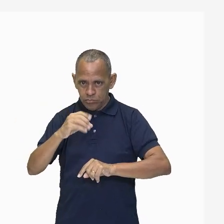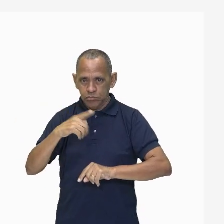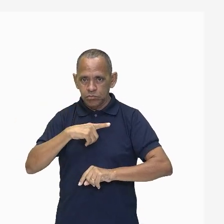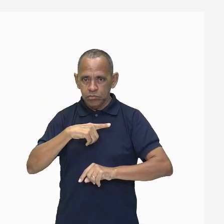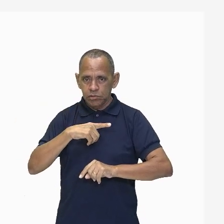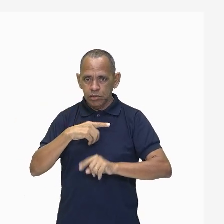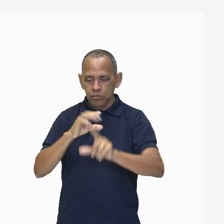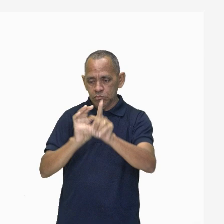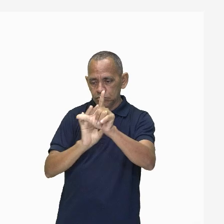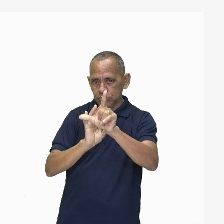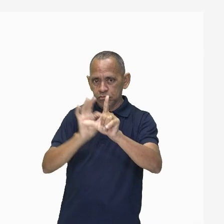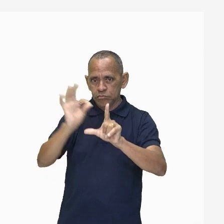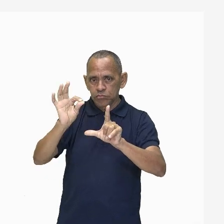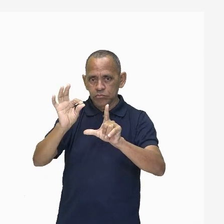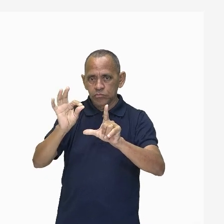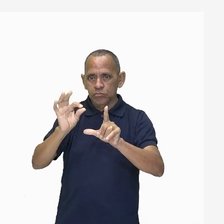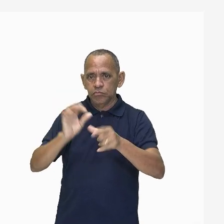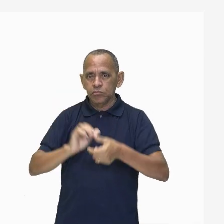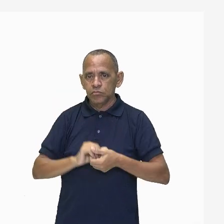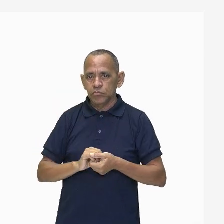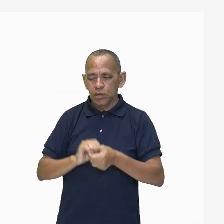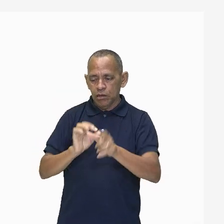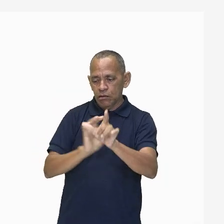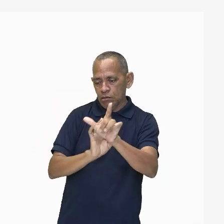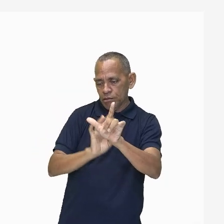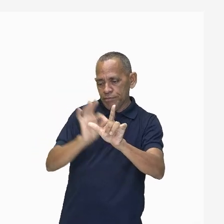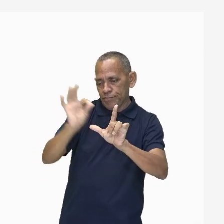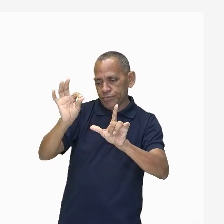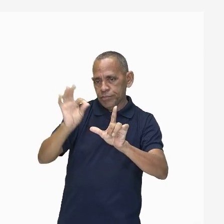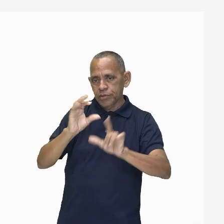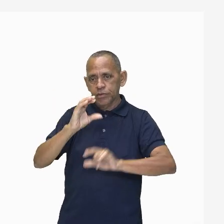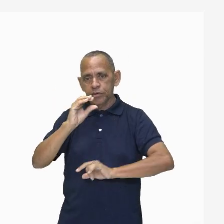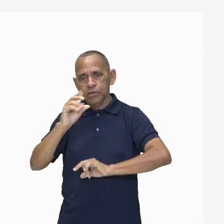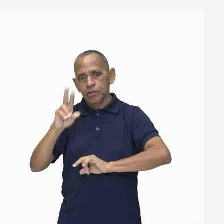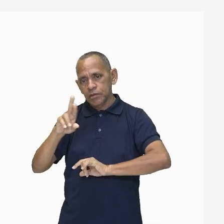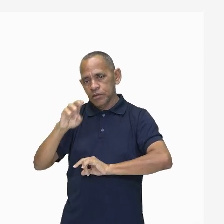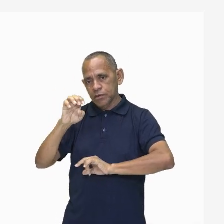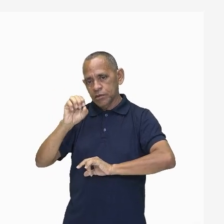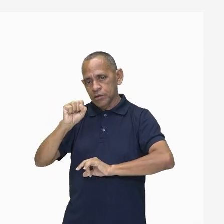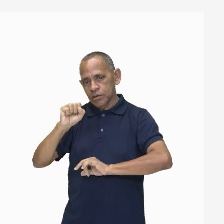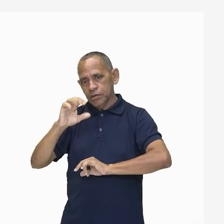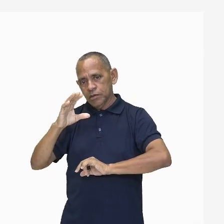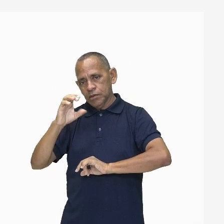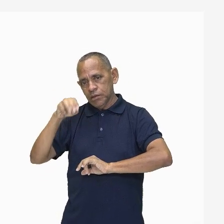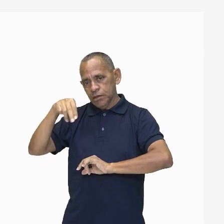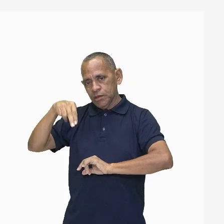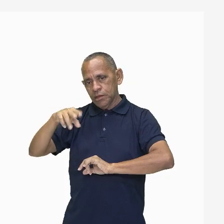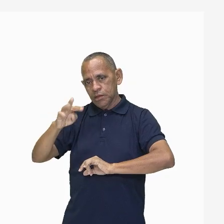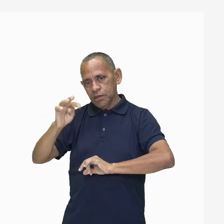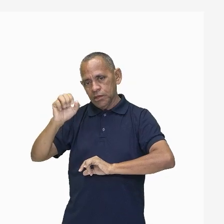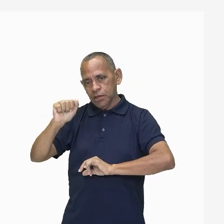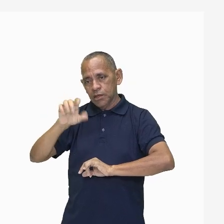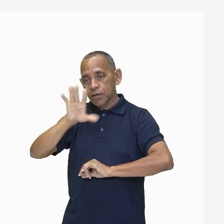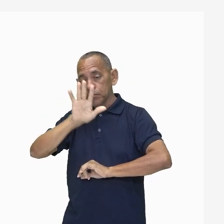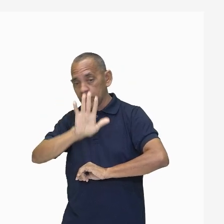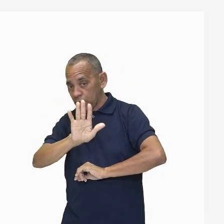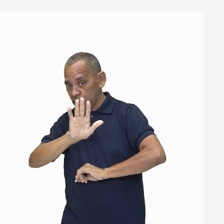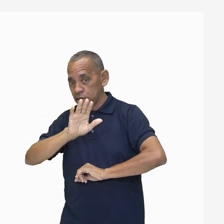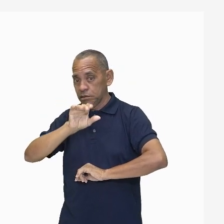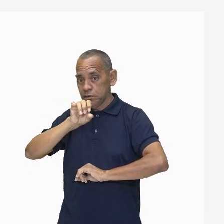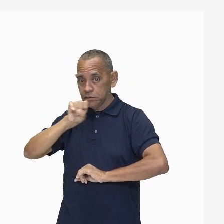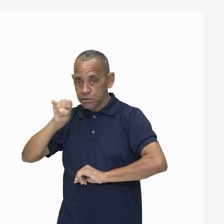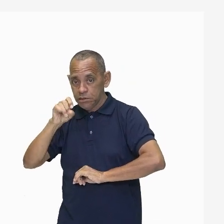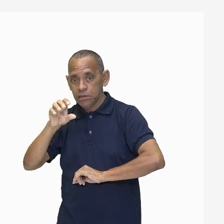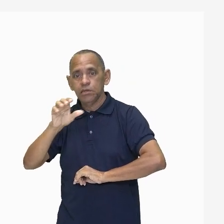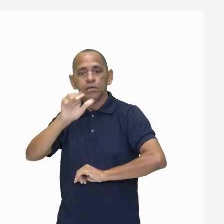reta nessa forma aqui, ó, que é uma reta crescente. Quando o A for negativo, ou seja, menor